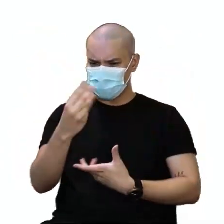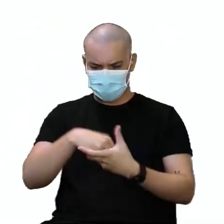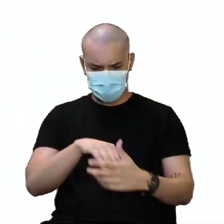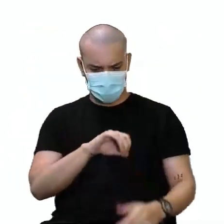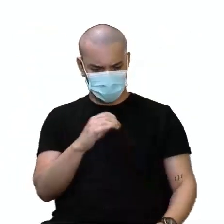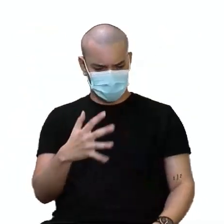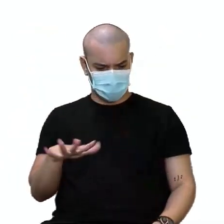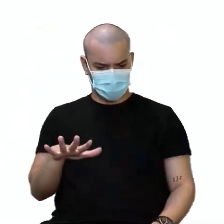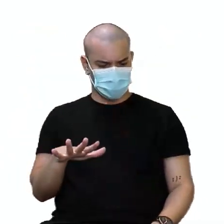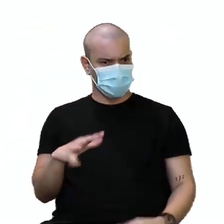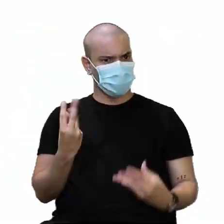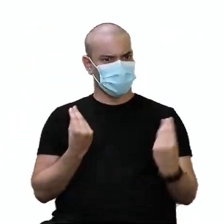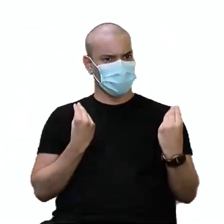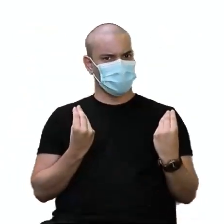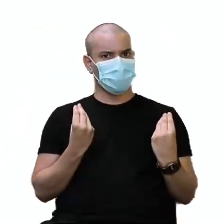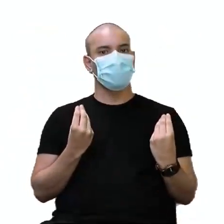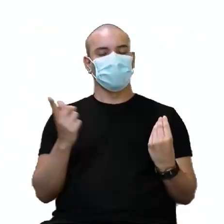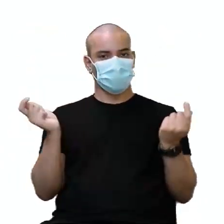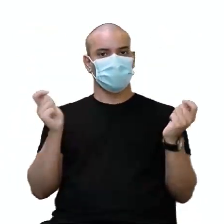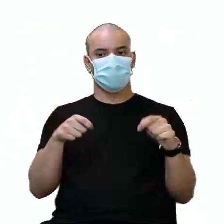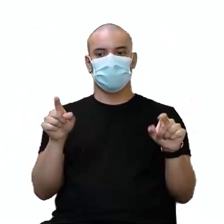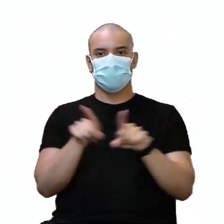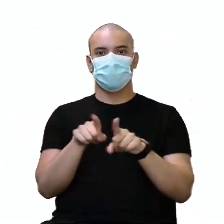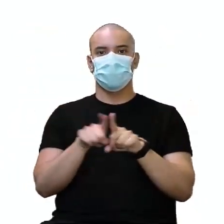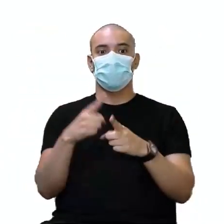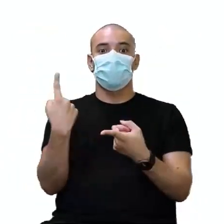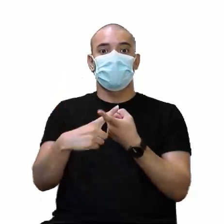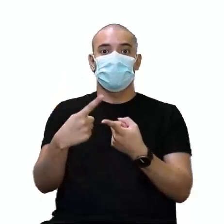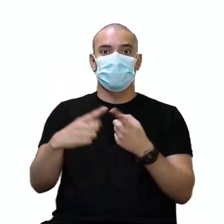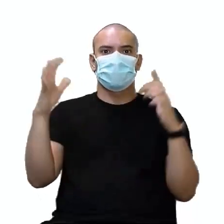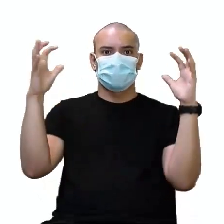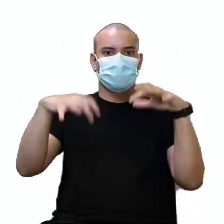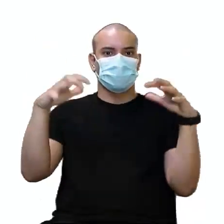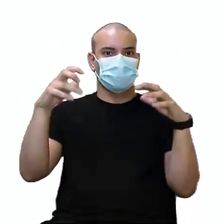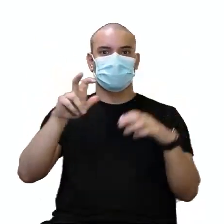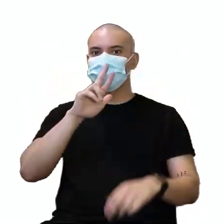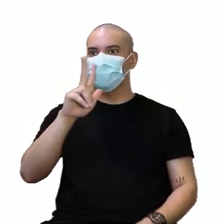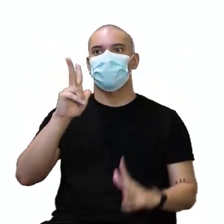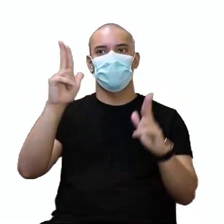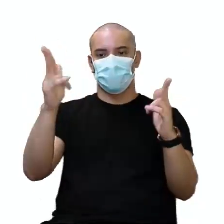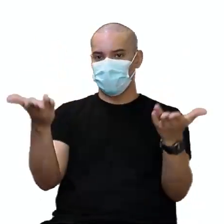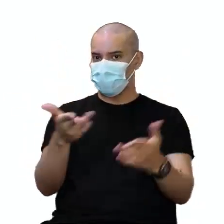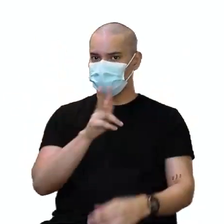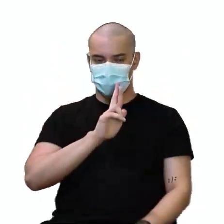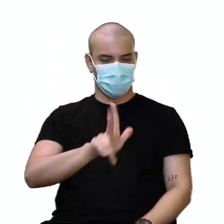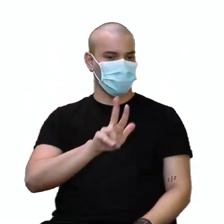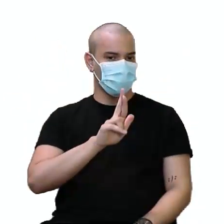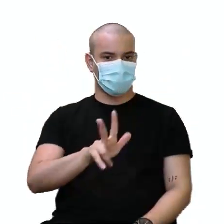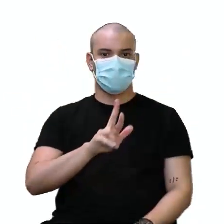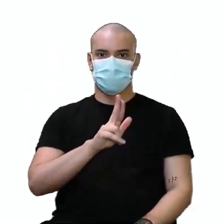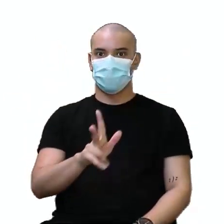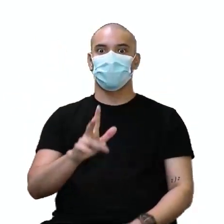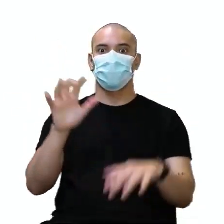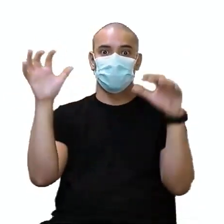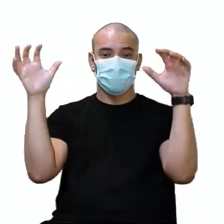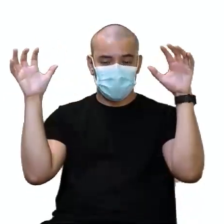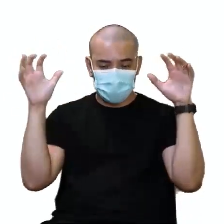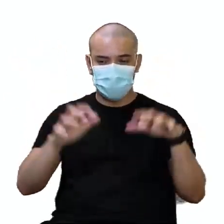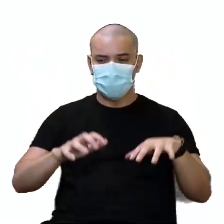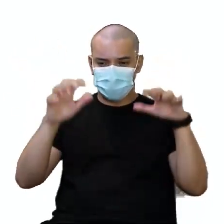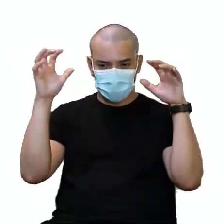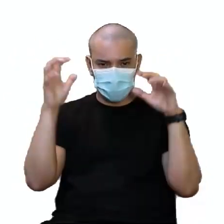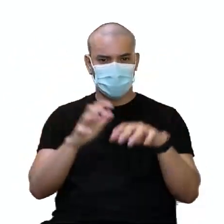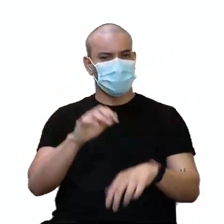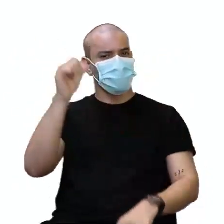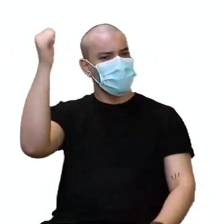é. Então, essas tempestades que aconteciam, não eram tempestades que a gente tem hoje, não. Eram